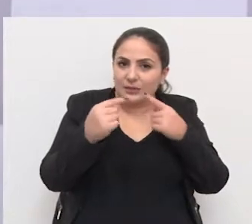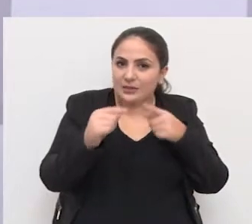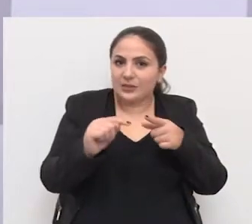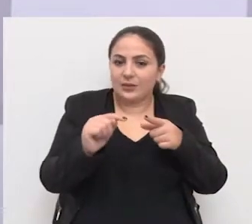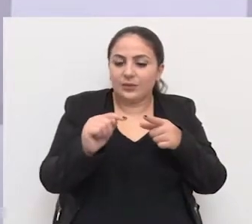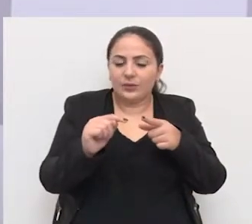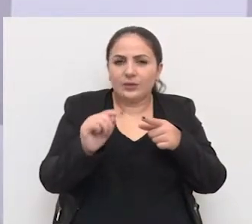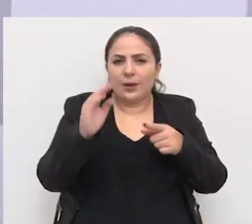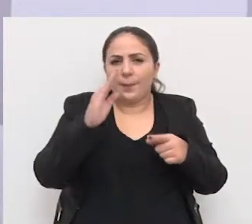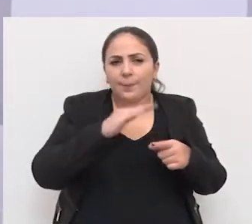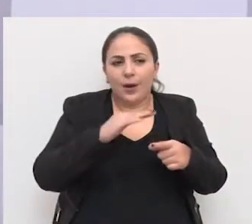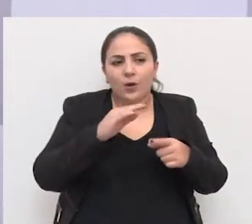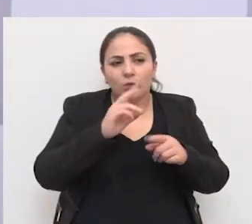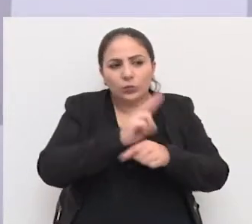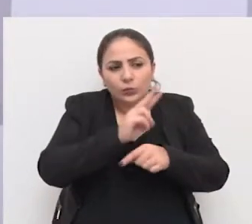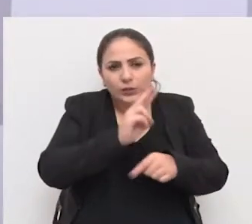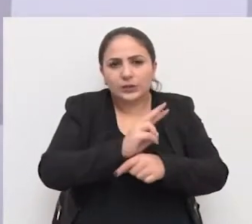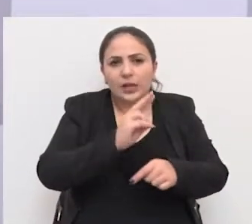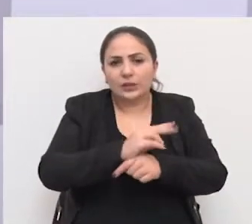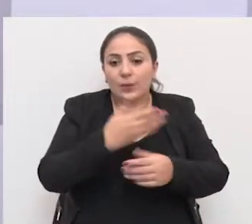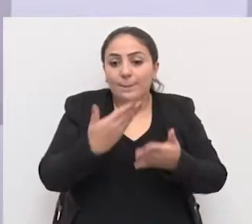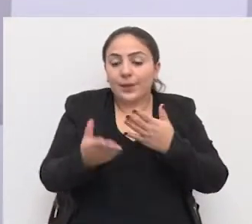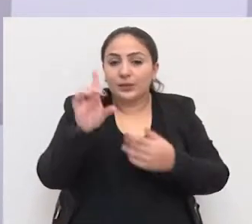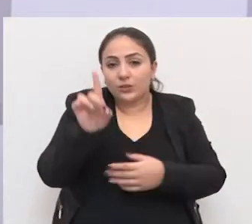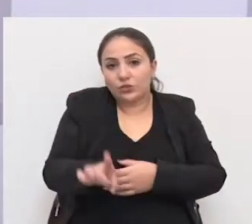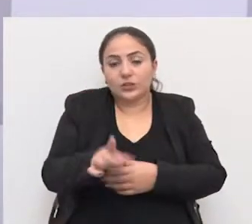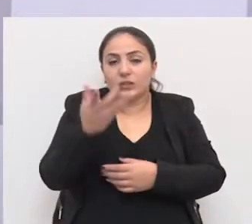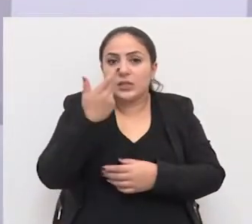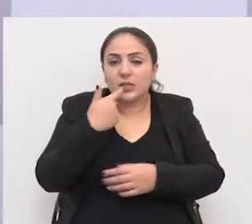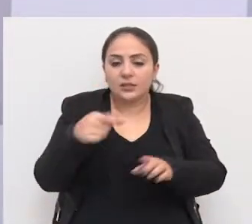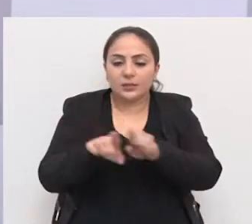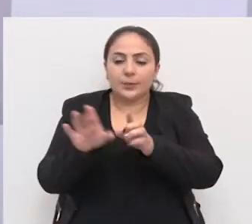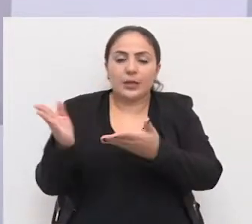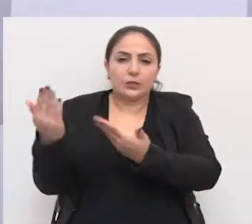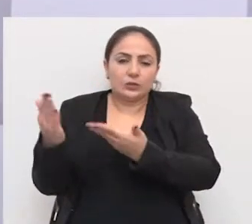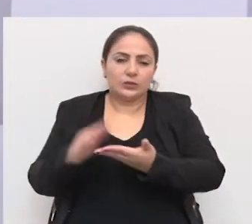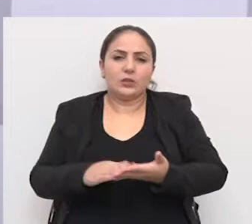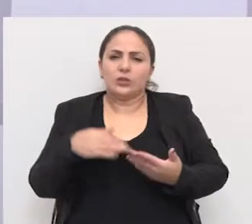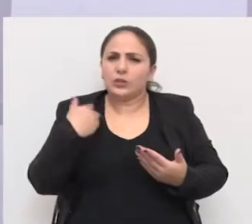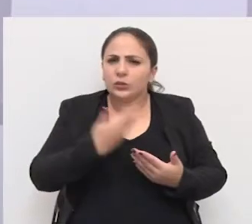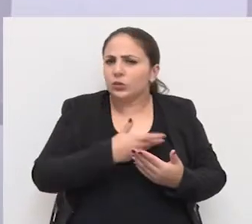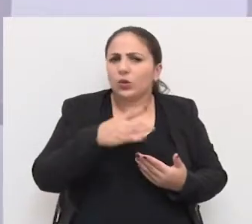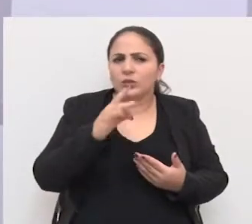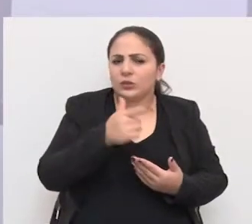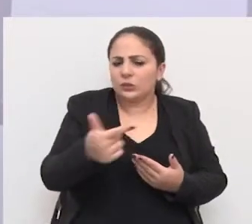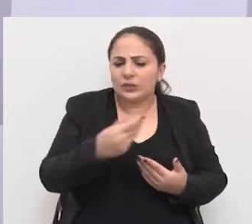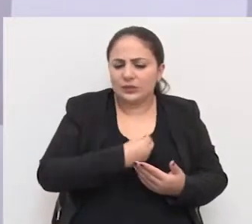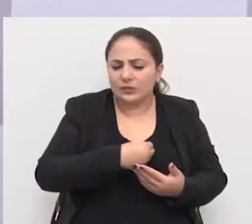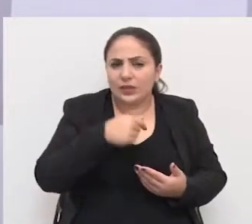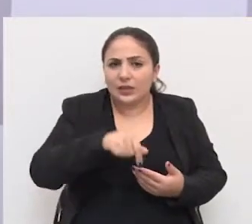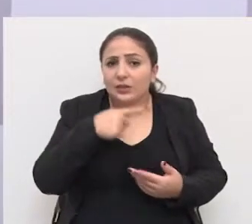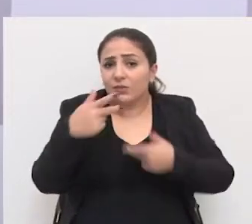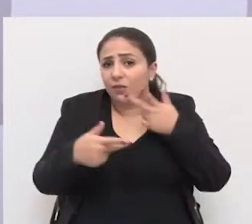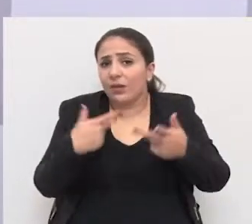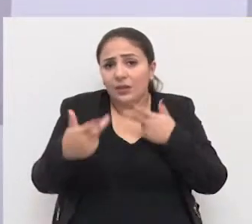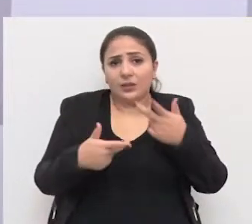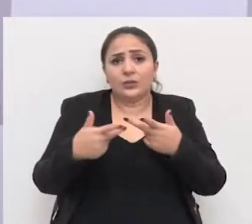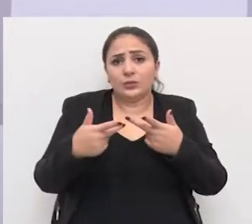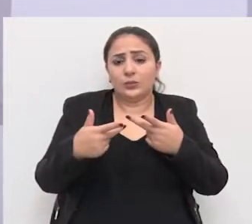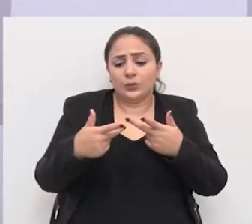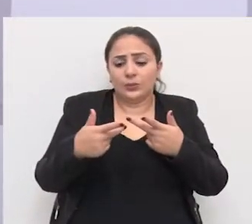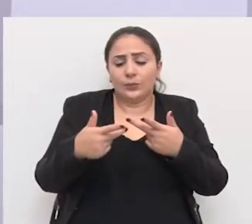denúncias de maus tratos, de violação dos direitos das crianças e do adolescente. E nós não estamos aqui falando,